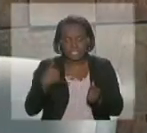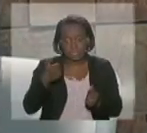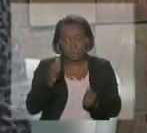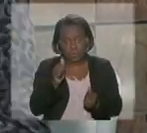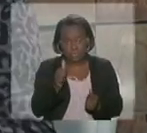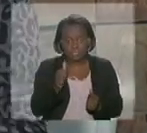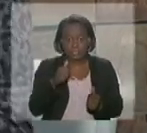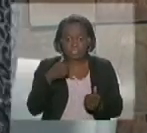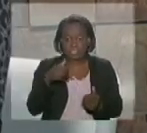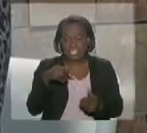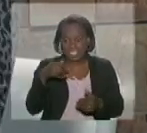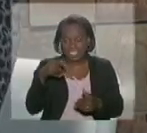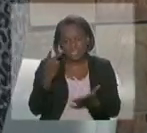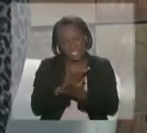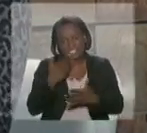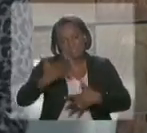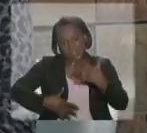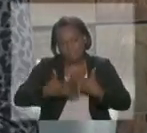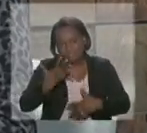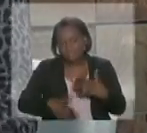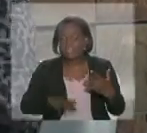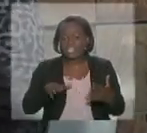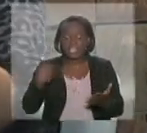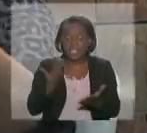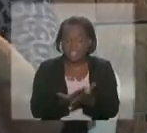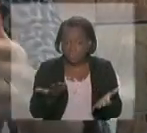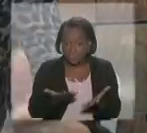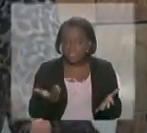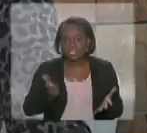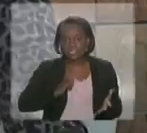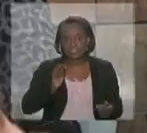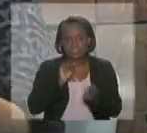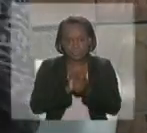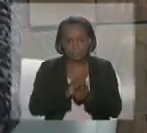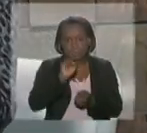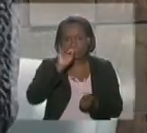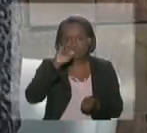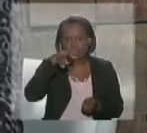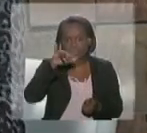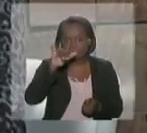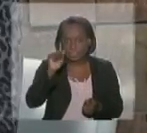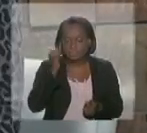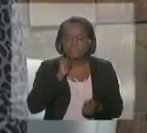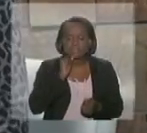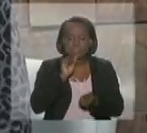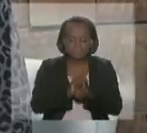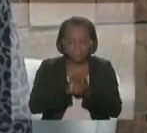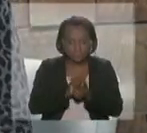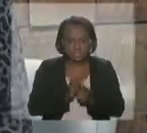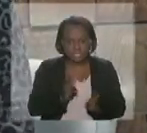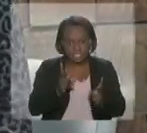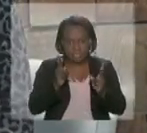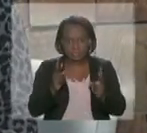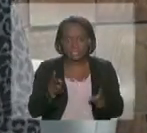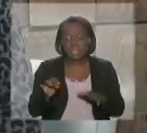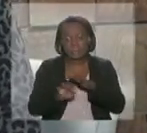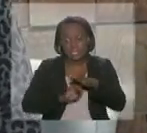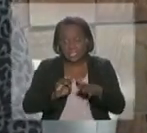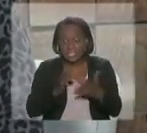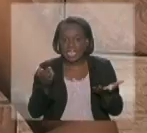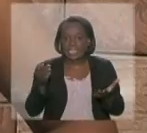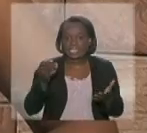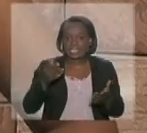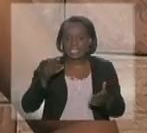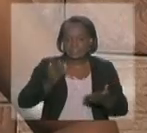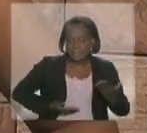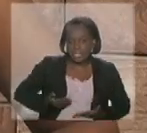desde os 11 anos na ocasião da frustração e que te acompanha até hoje Sônia tá com você sua mãezinha querida o tempo todo não só